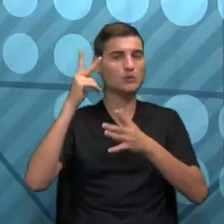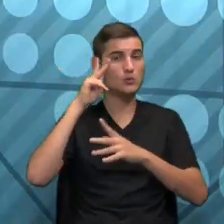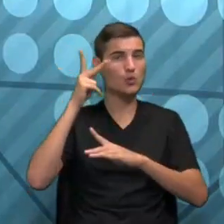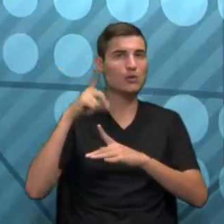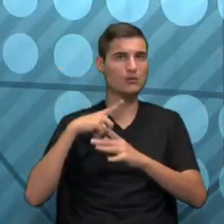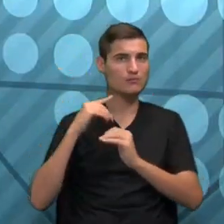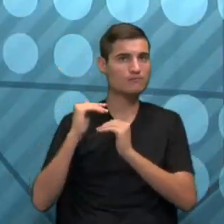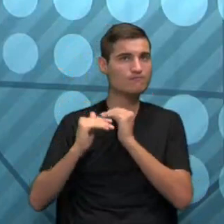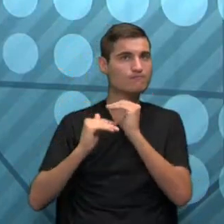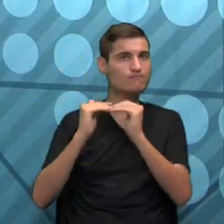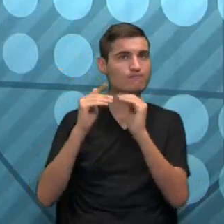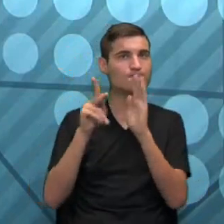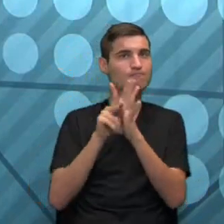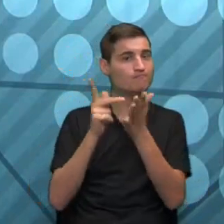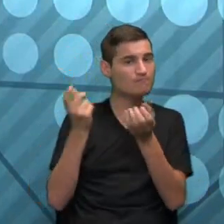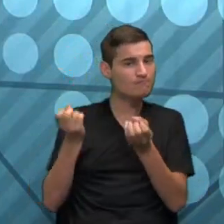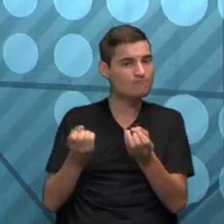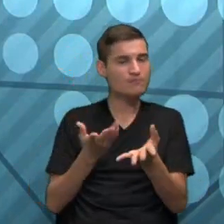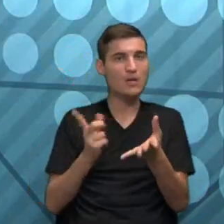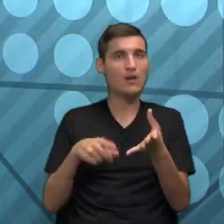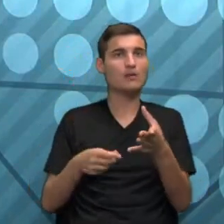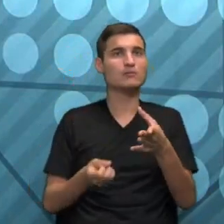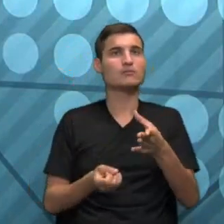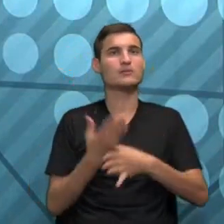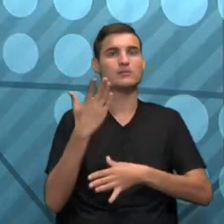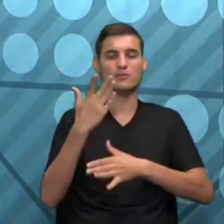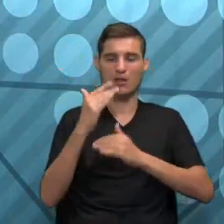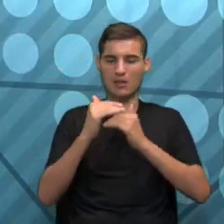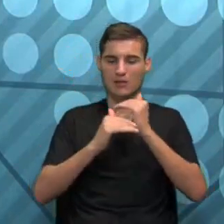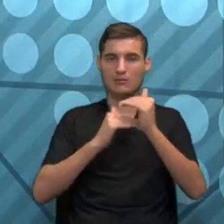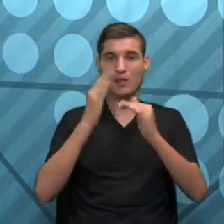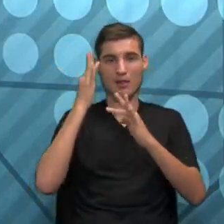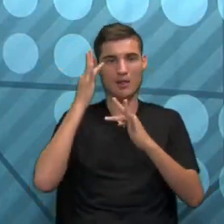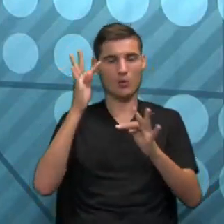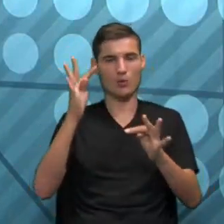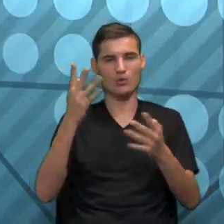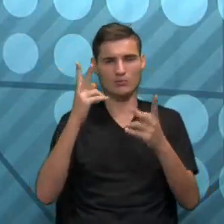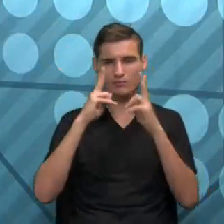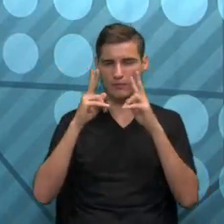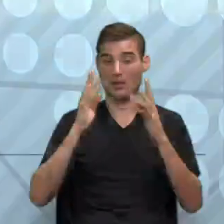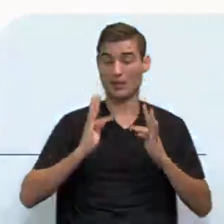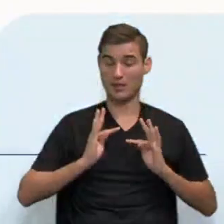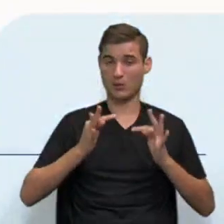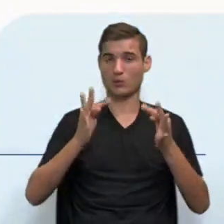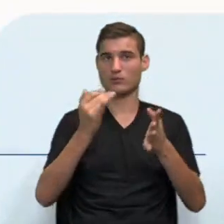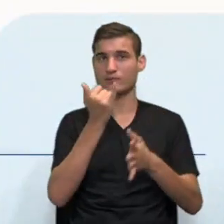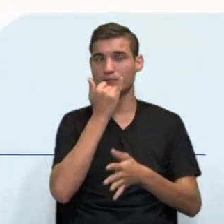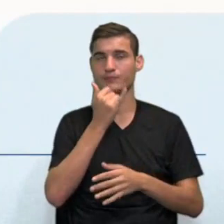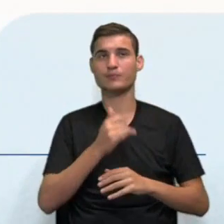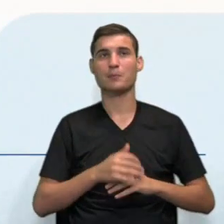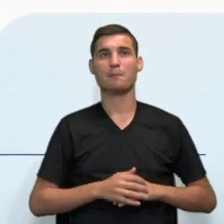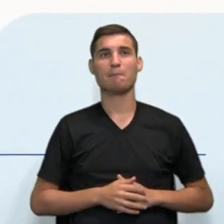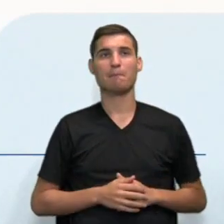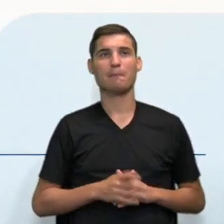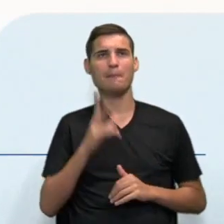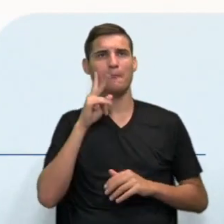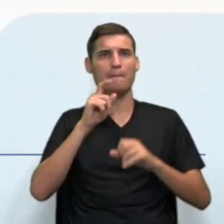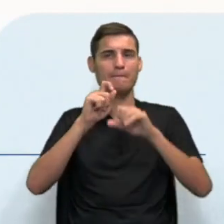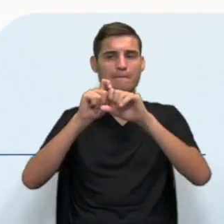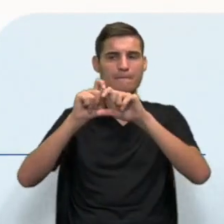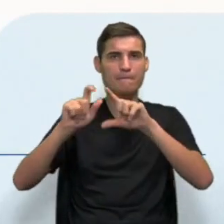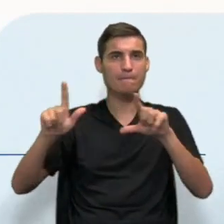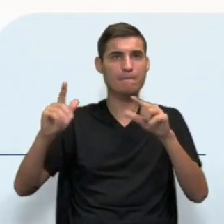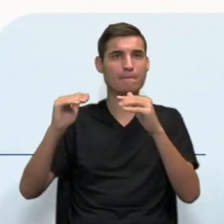as pessoas a trazerem, a criarem esse desenvolvimento tecnológico. Observando aqui no slide, o que você consegue